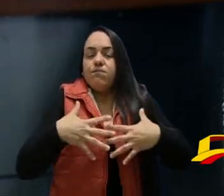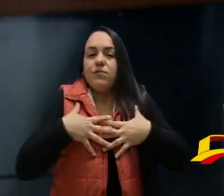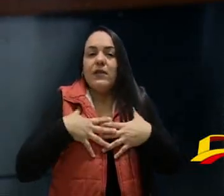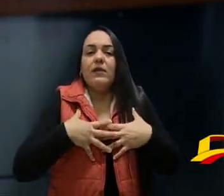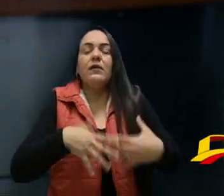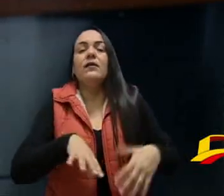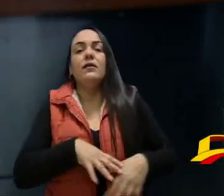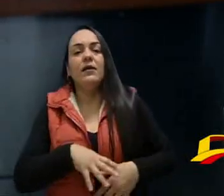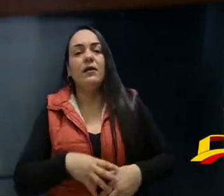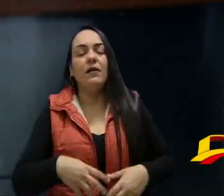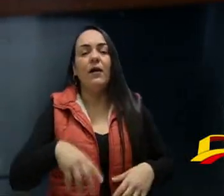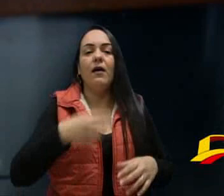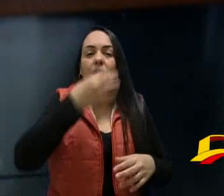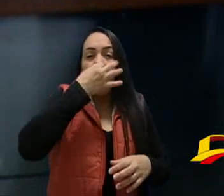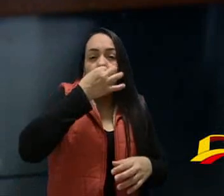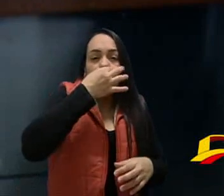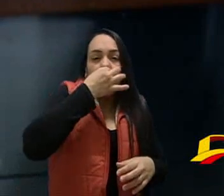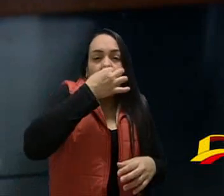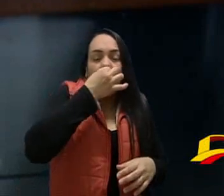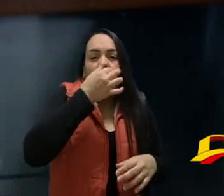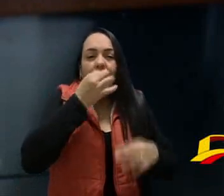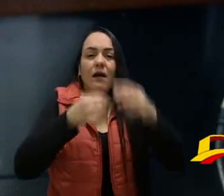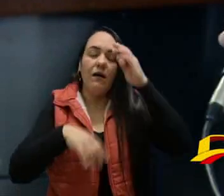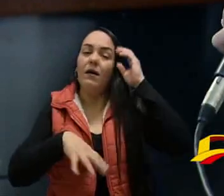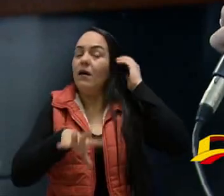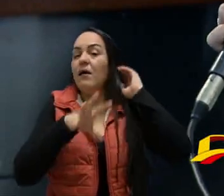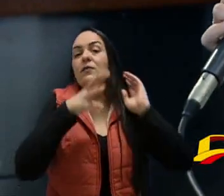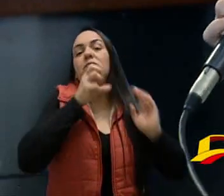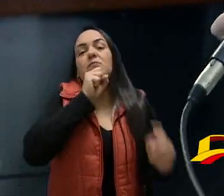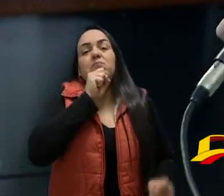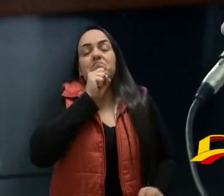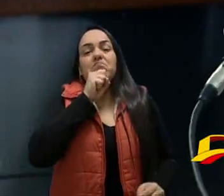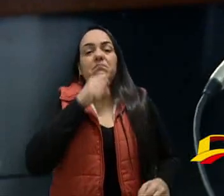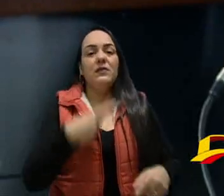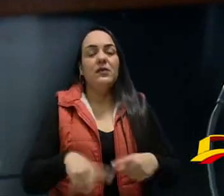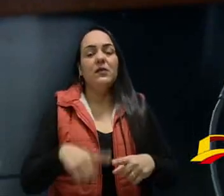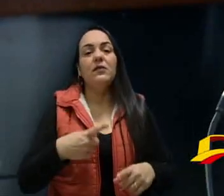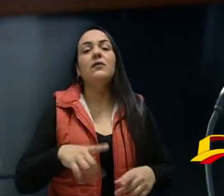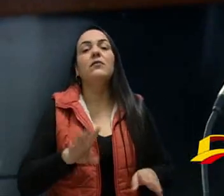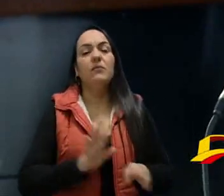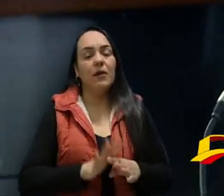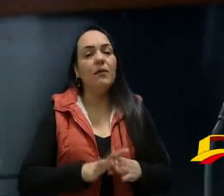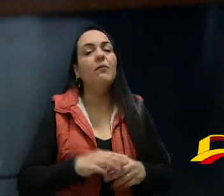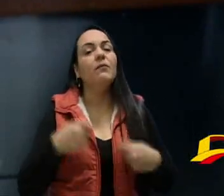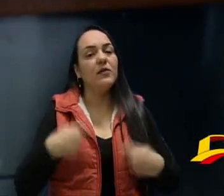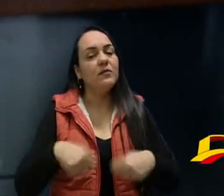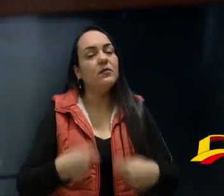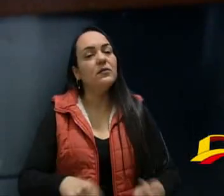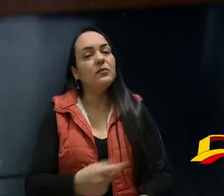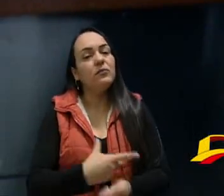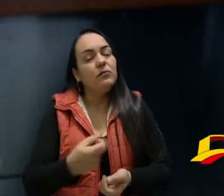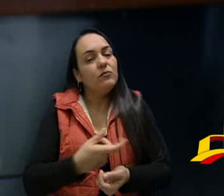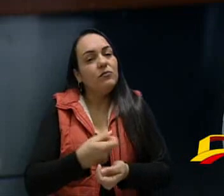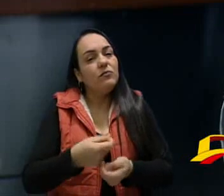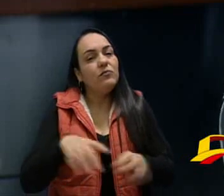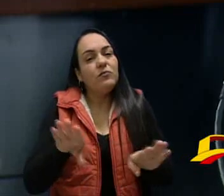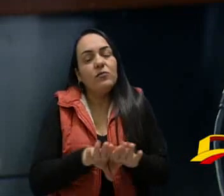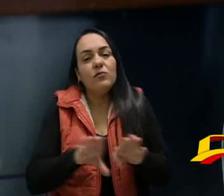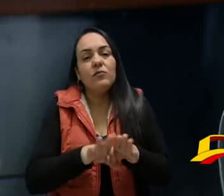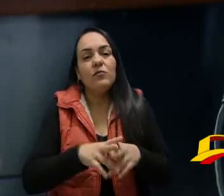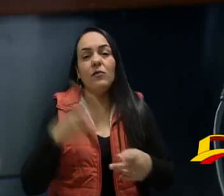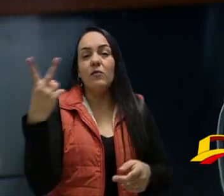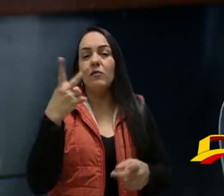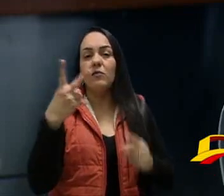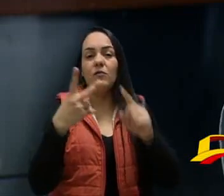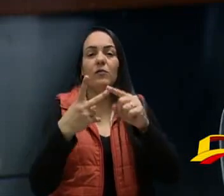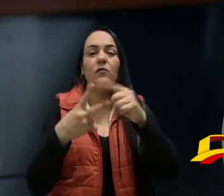respiratório tanto de síndrome gripal como de síndrome respiratória aguda grave é notificado e testado nós temos